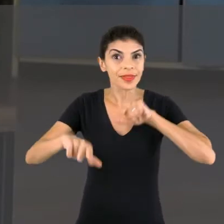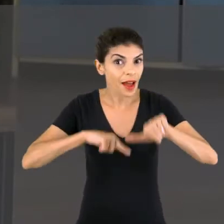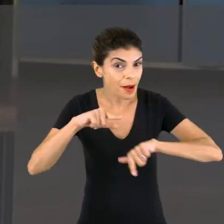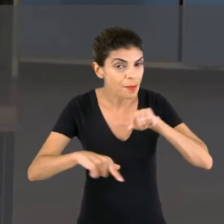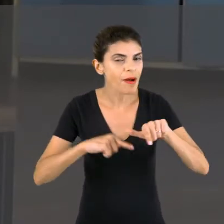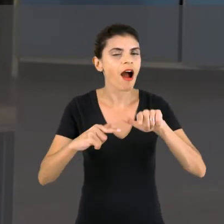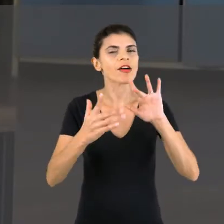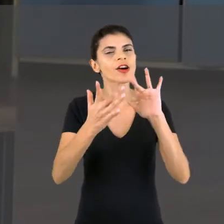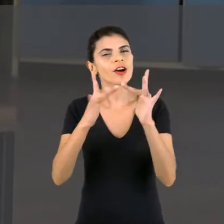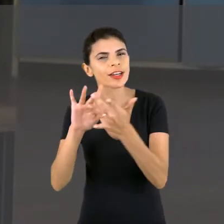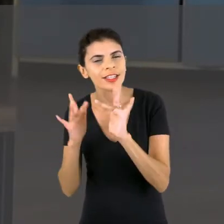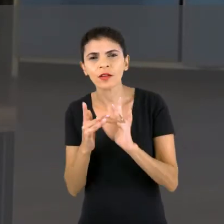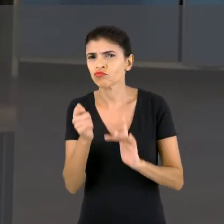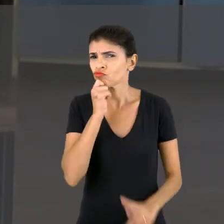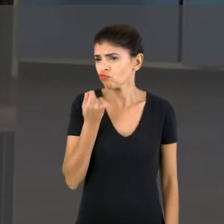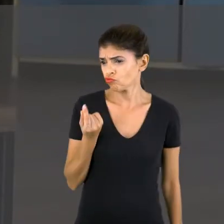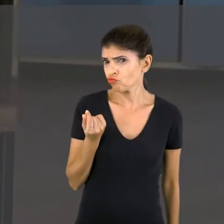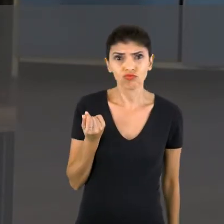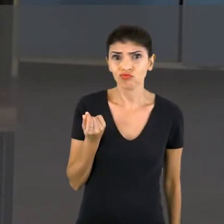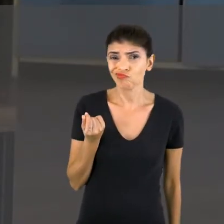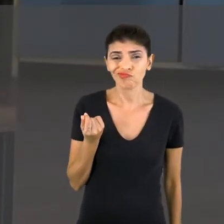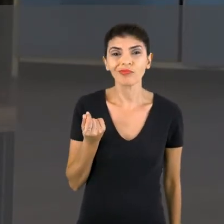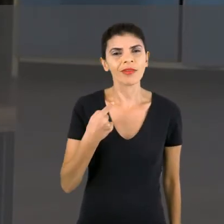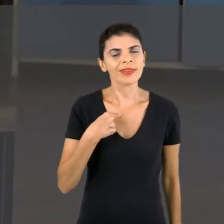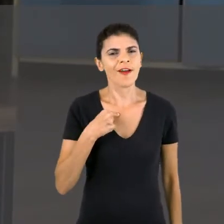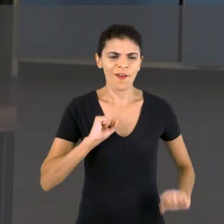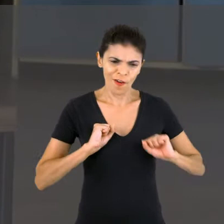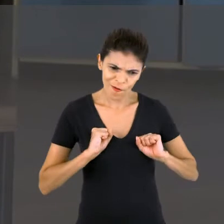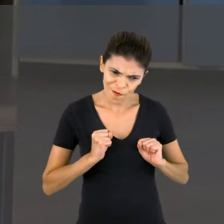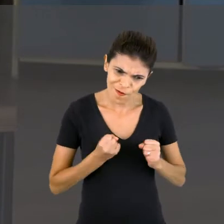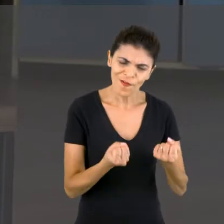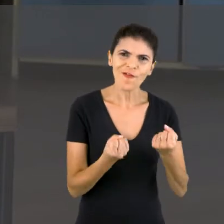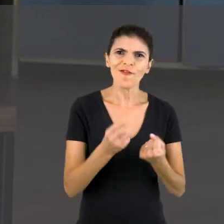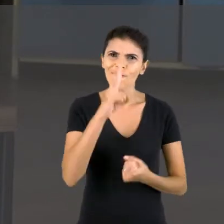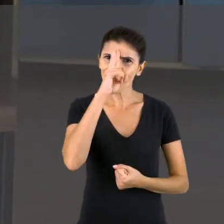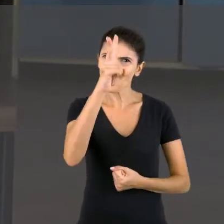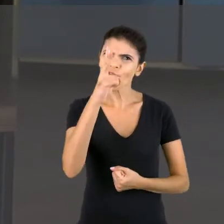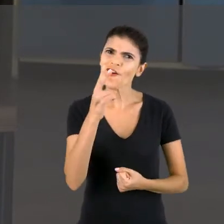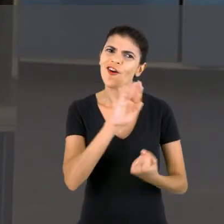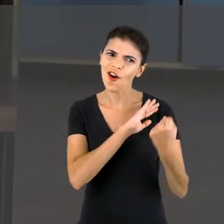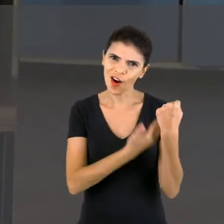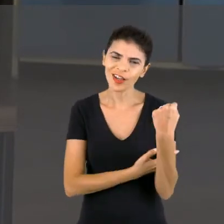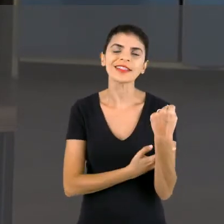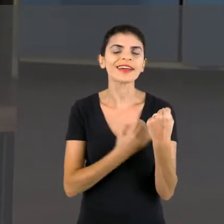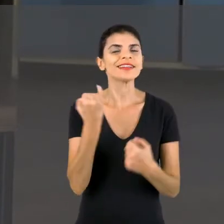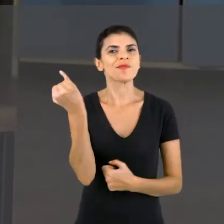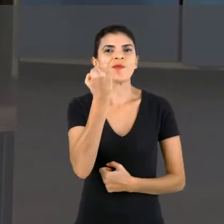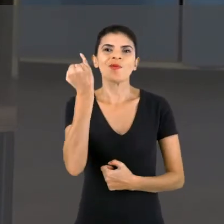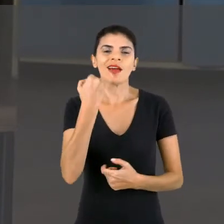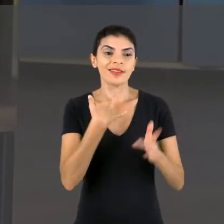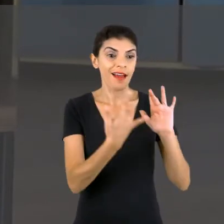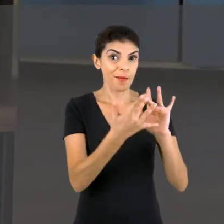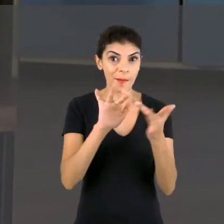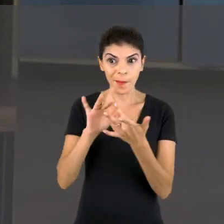no nosso trabalho, investir na rede. Né? A gente não tinha dinheiro, mas a gente tinha a nossa força laboral. Então, dizer sim foi muito importante. E ter